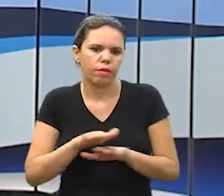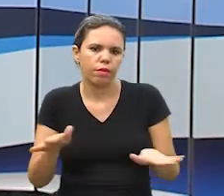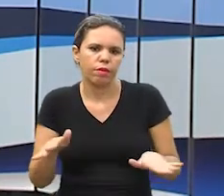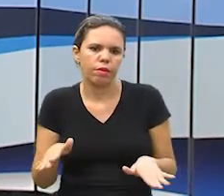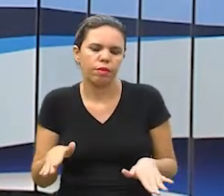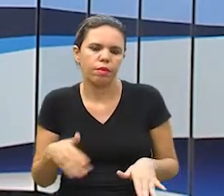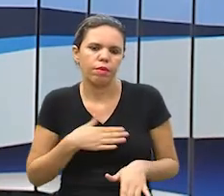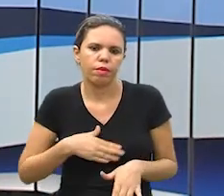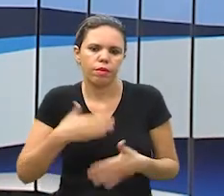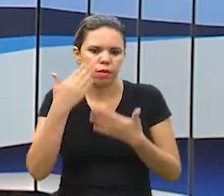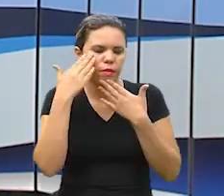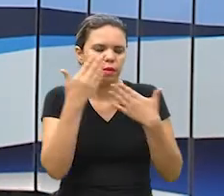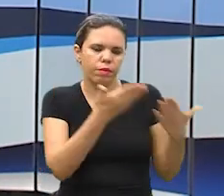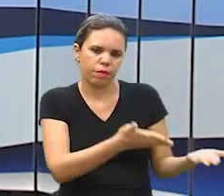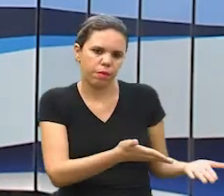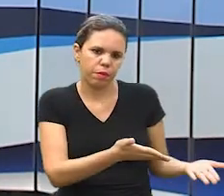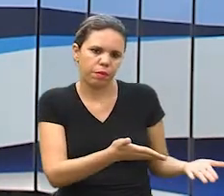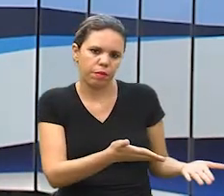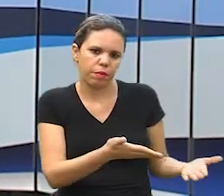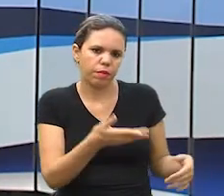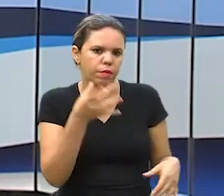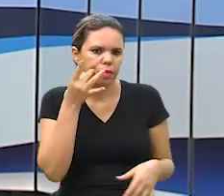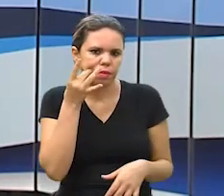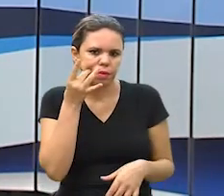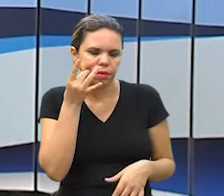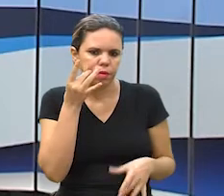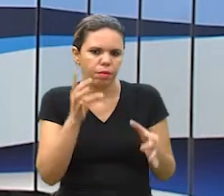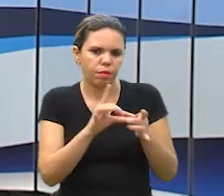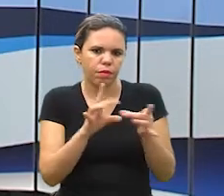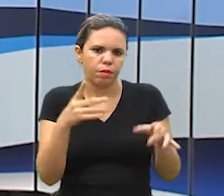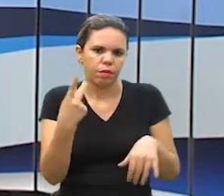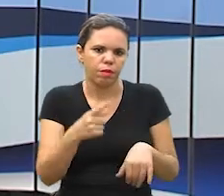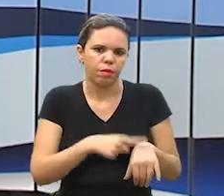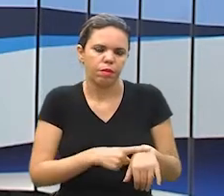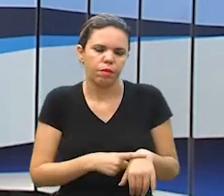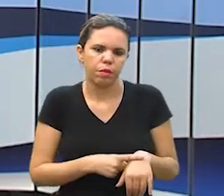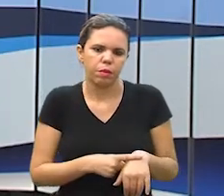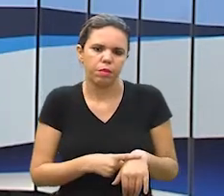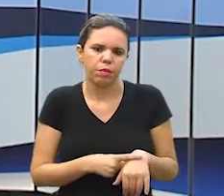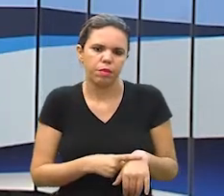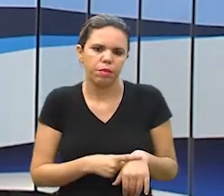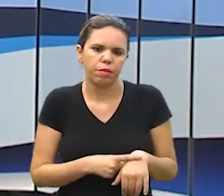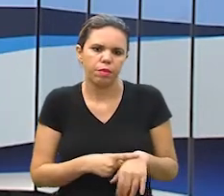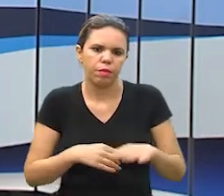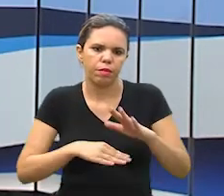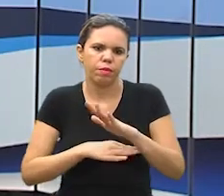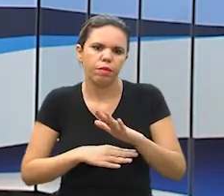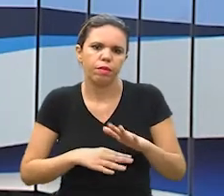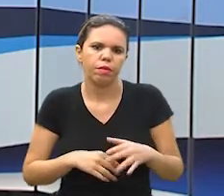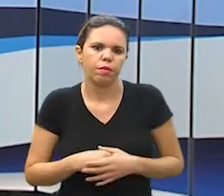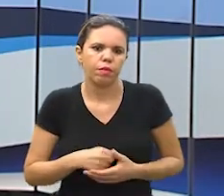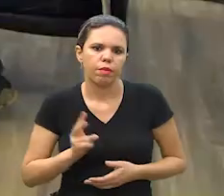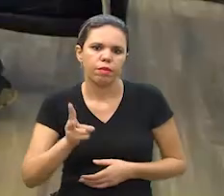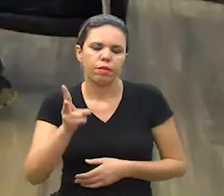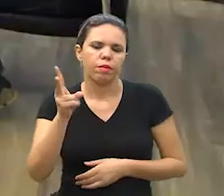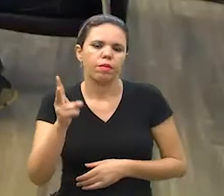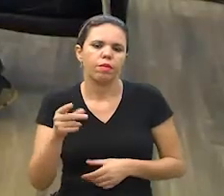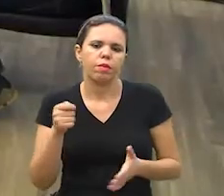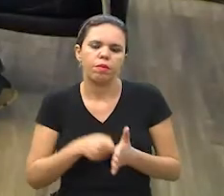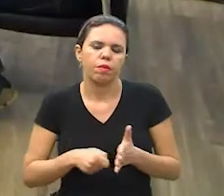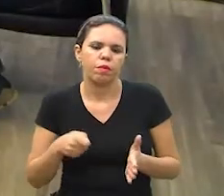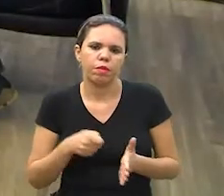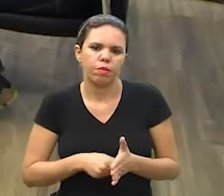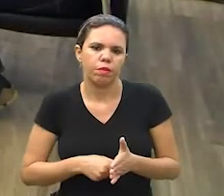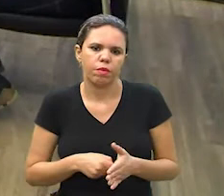tempo, gostaria de agradecer a sua presença, a disponibilidade do seu tempo, e a Câmara de Campinas continua nessa